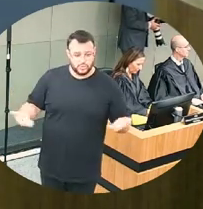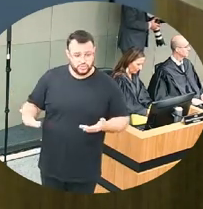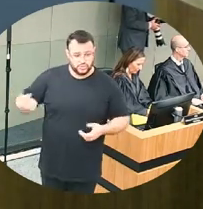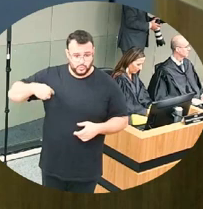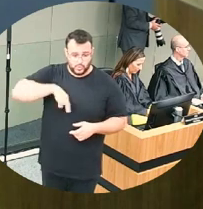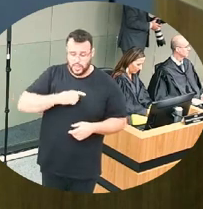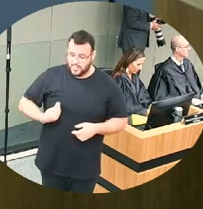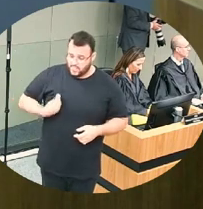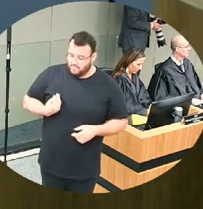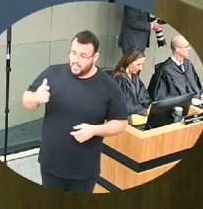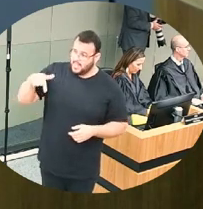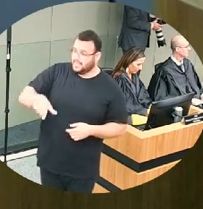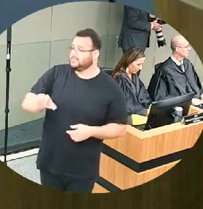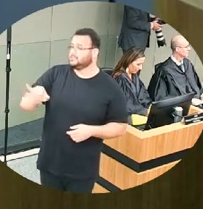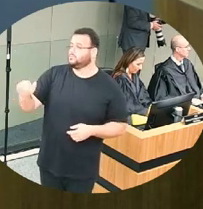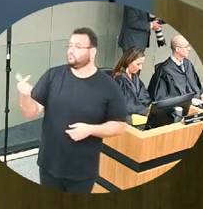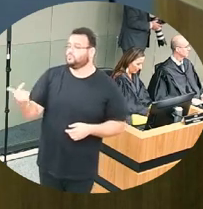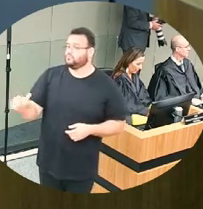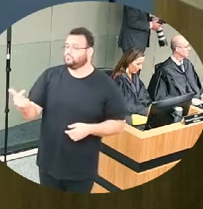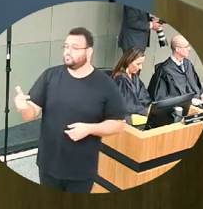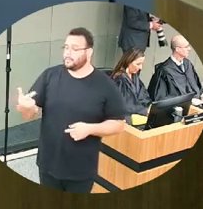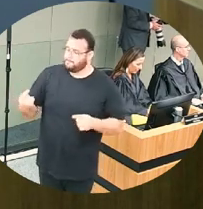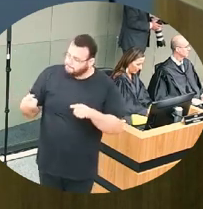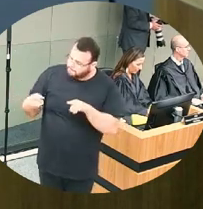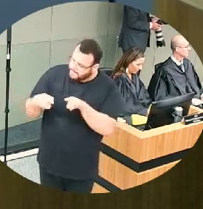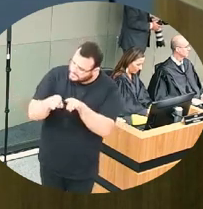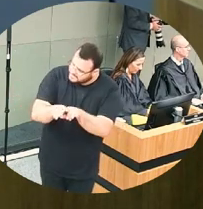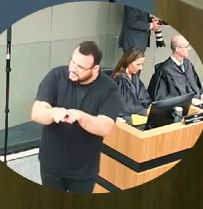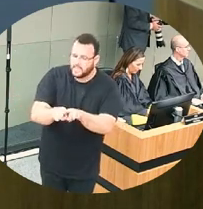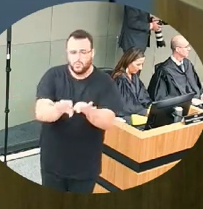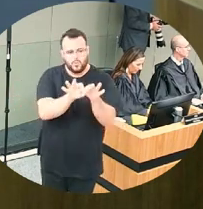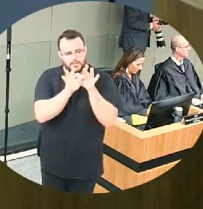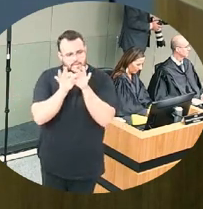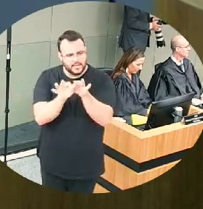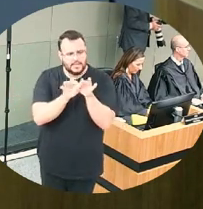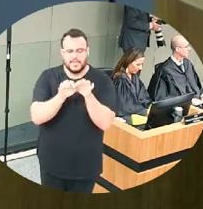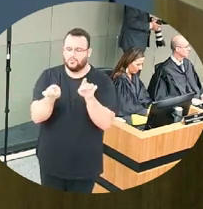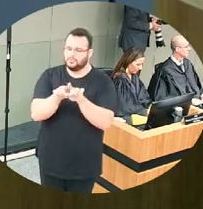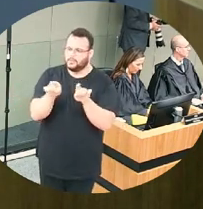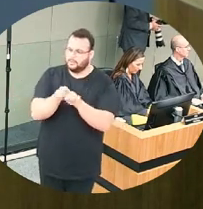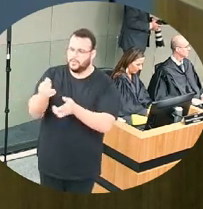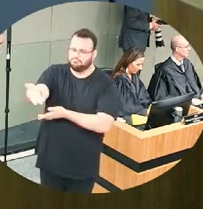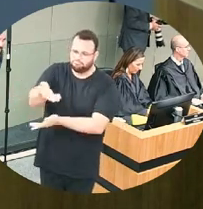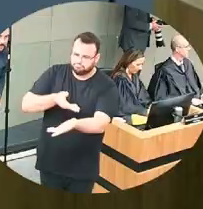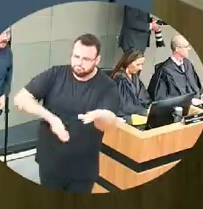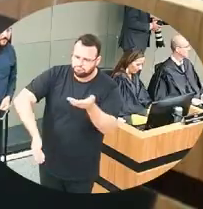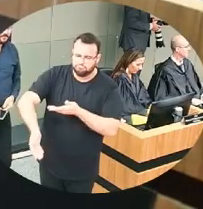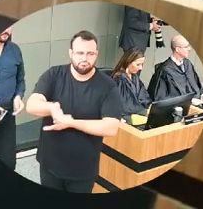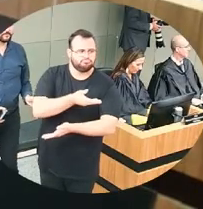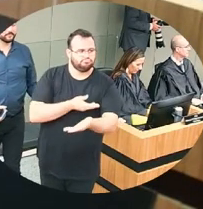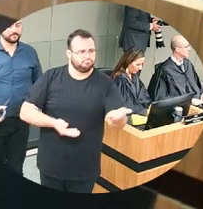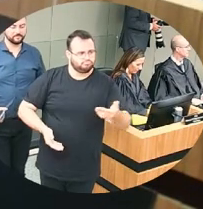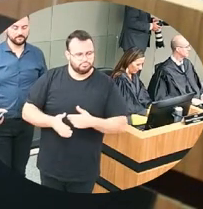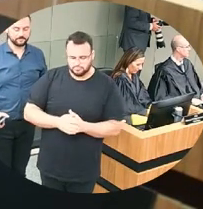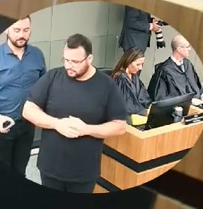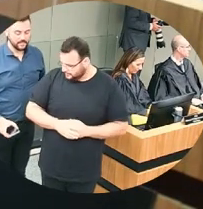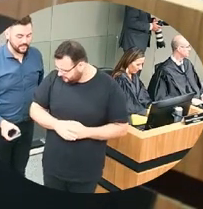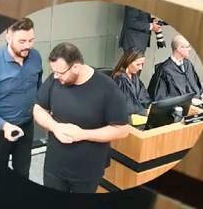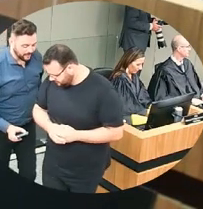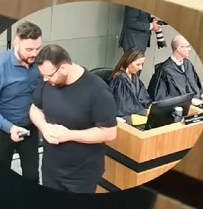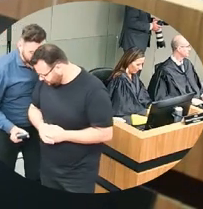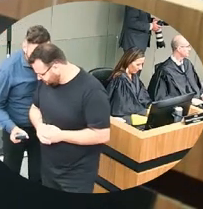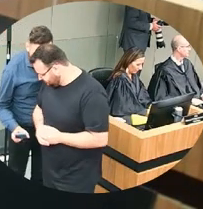estarmos aqui se não tivermos a parceria a união e a cumplicidade o senhor tem aqui já o meu